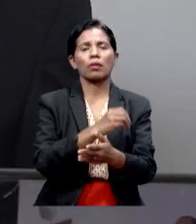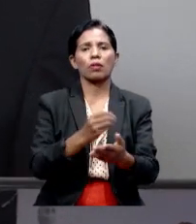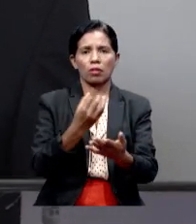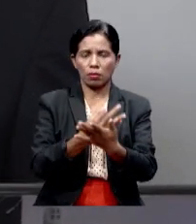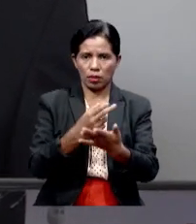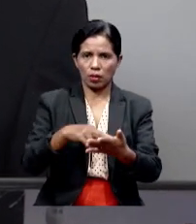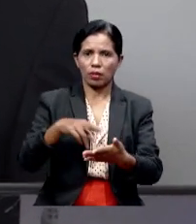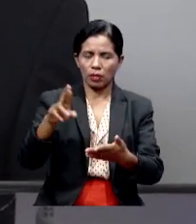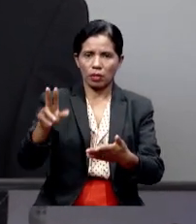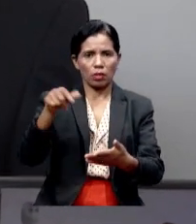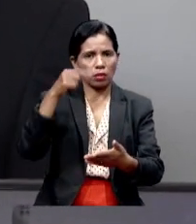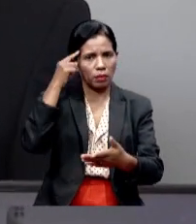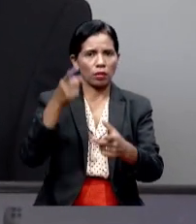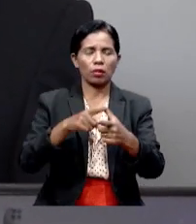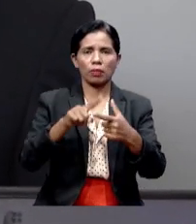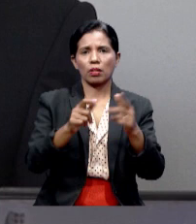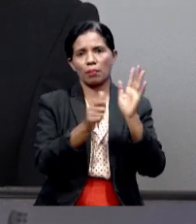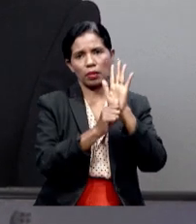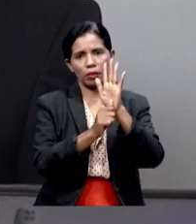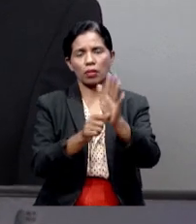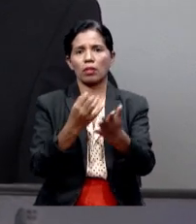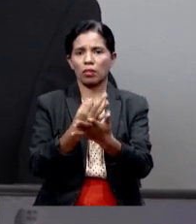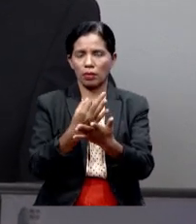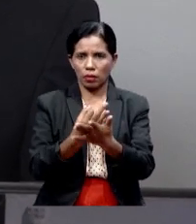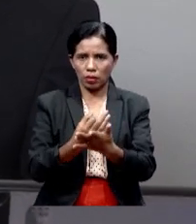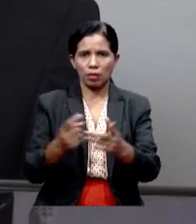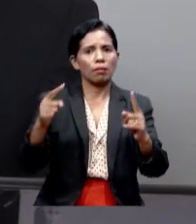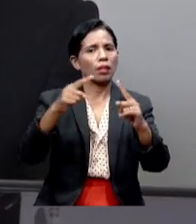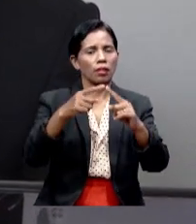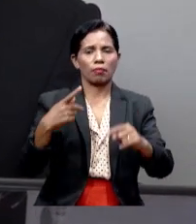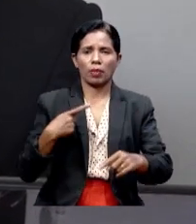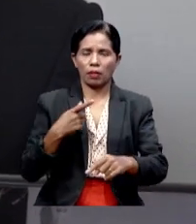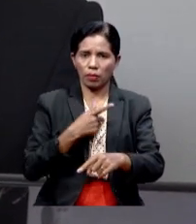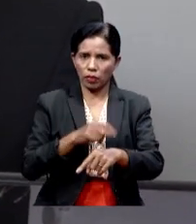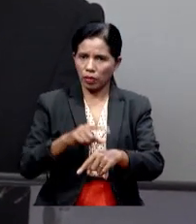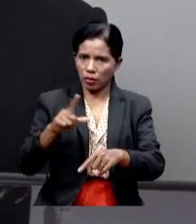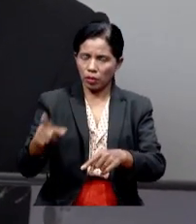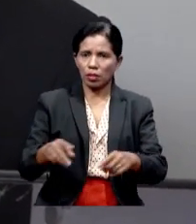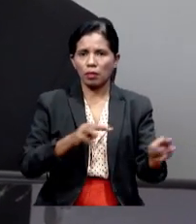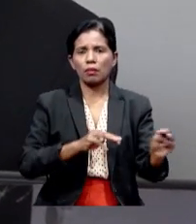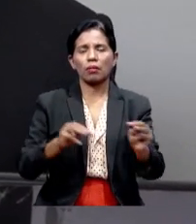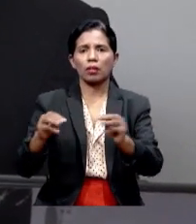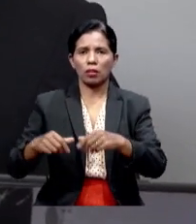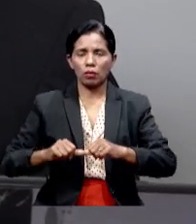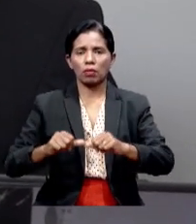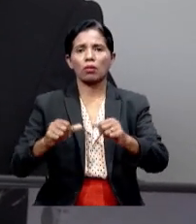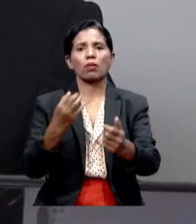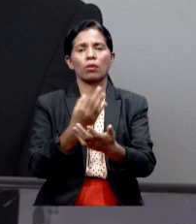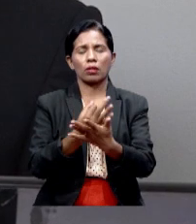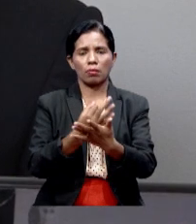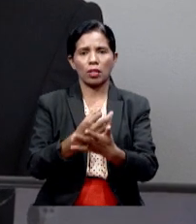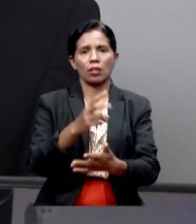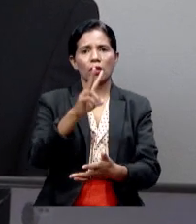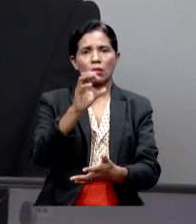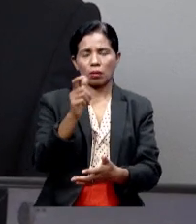retificativo governo depois ja presenta osamento retificativo e debate parlamento si avanza na fating tang ho mos osamento 2024 niang